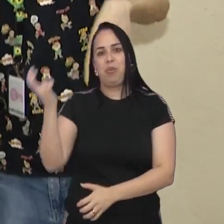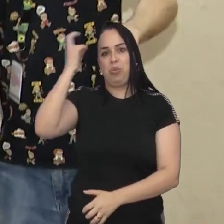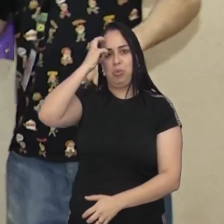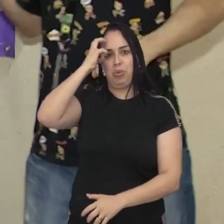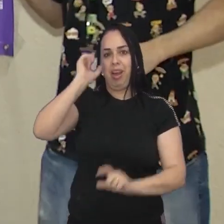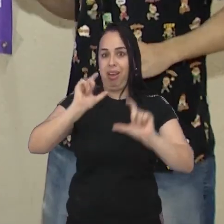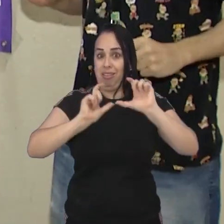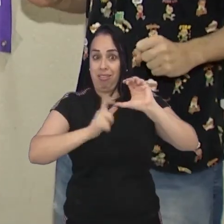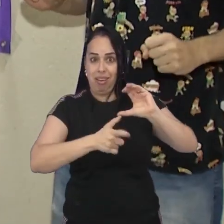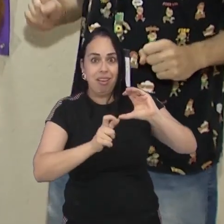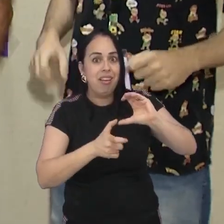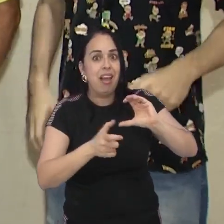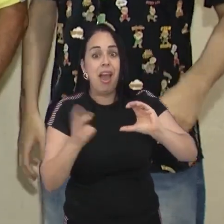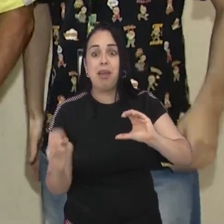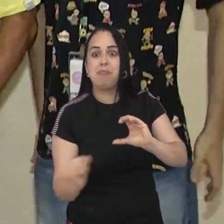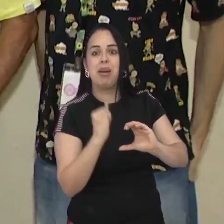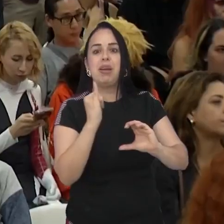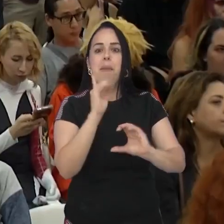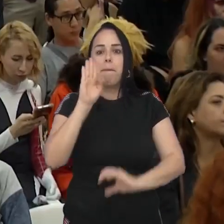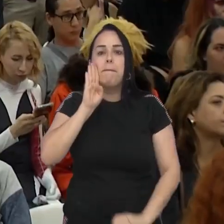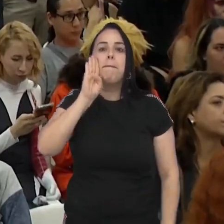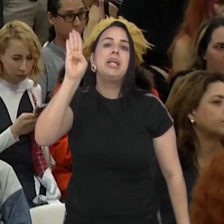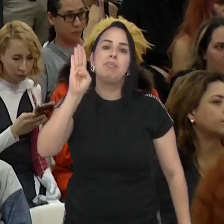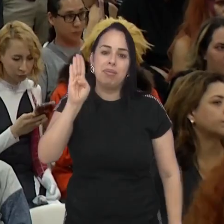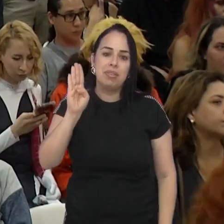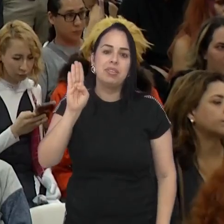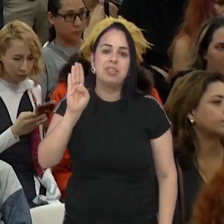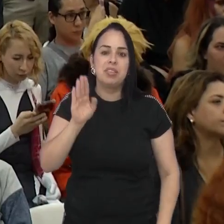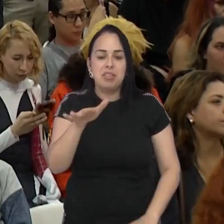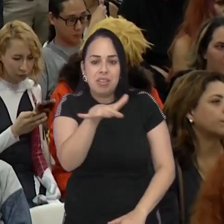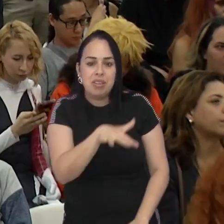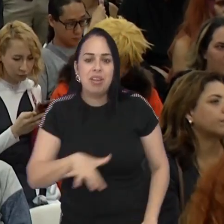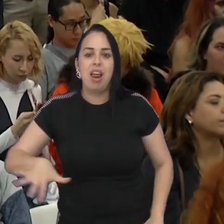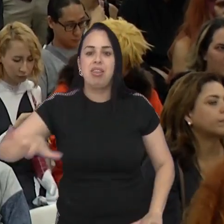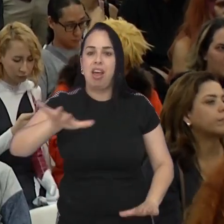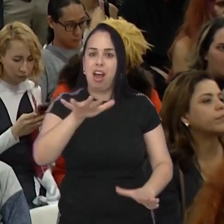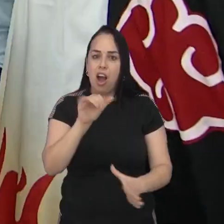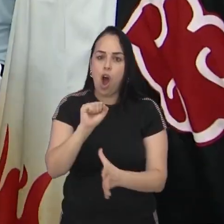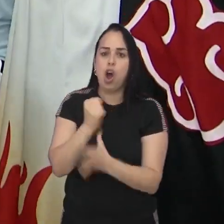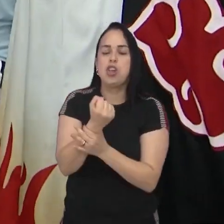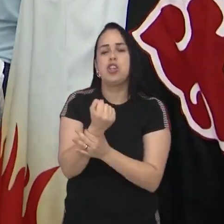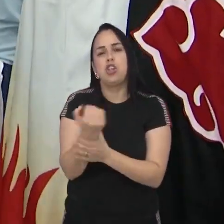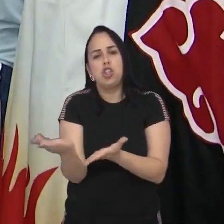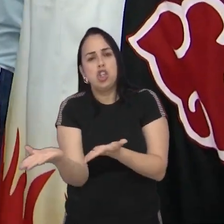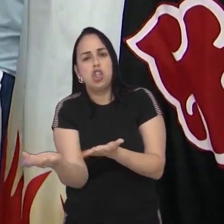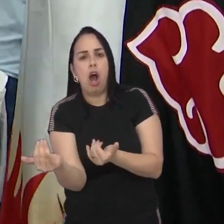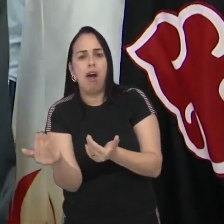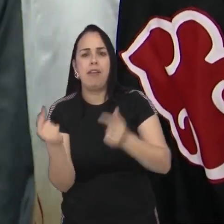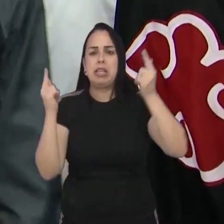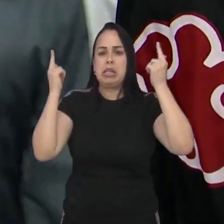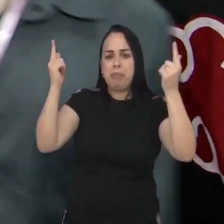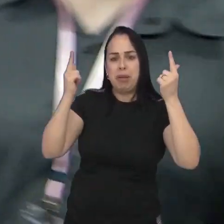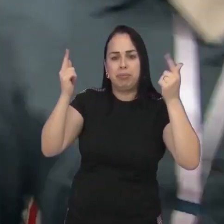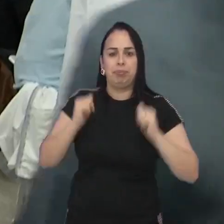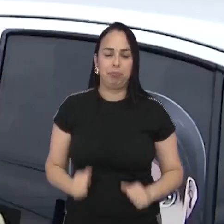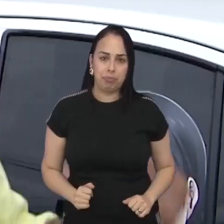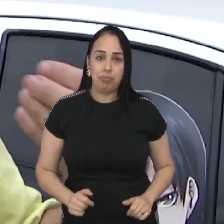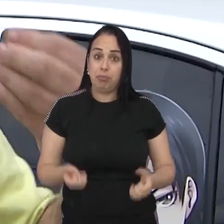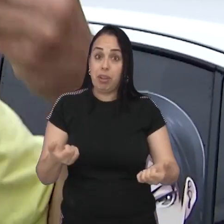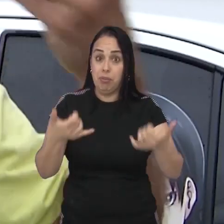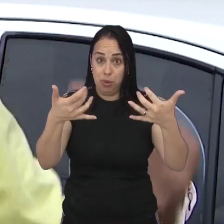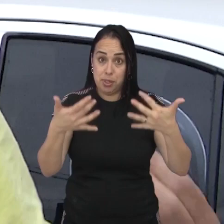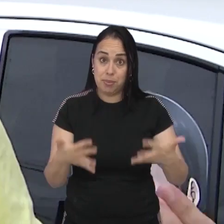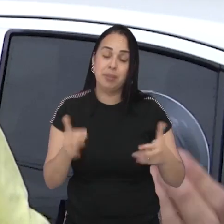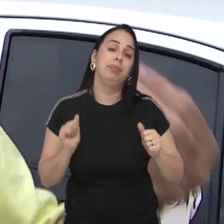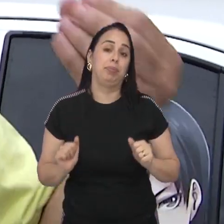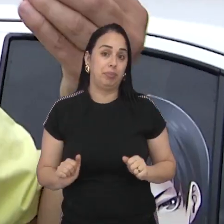cultura geek são muito importantes, principalmente porque são ambientes seguros para os jovens se divertirem. Olha,